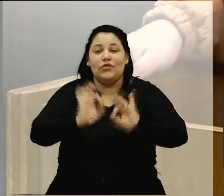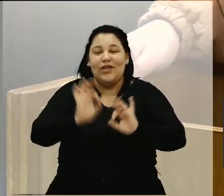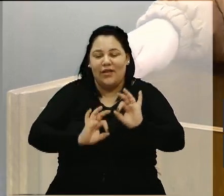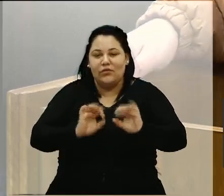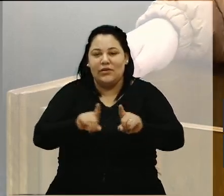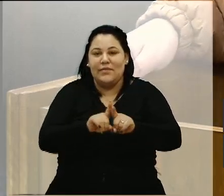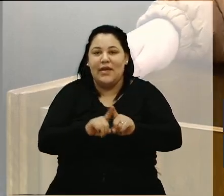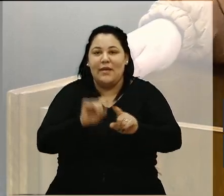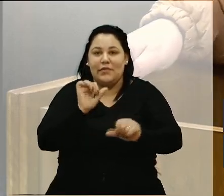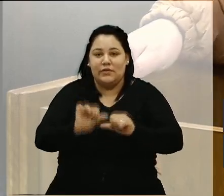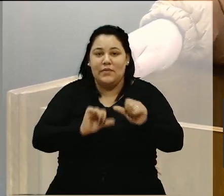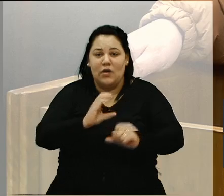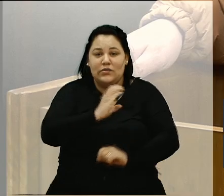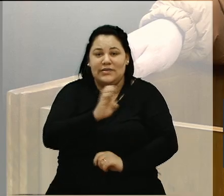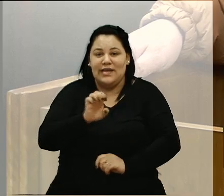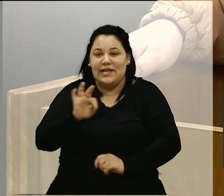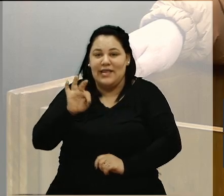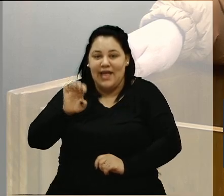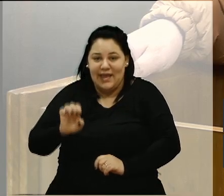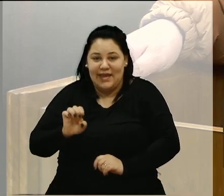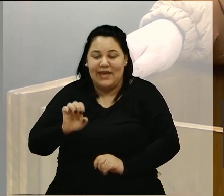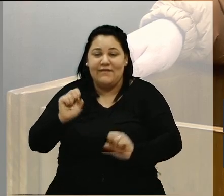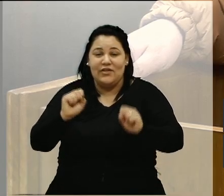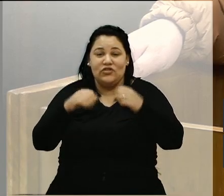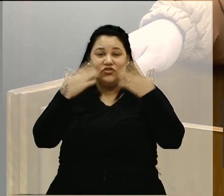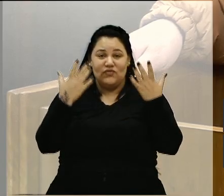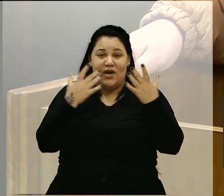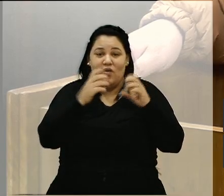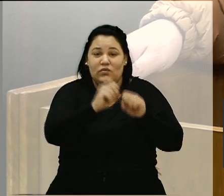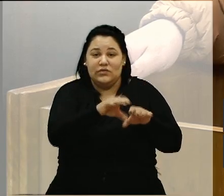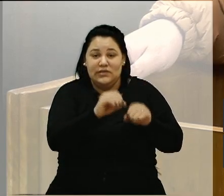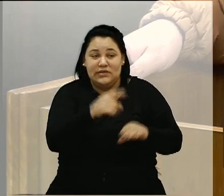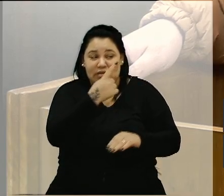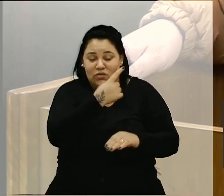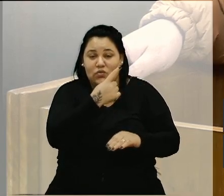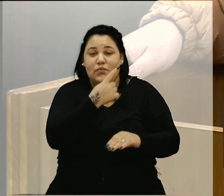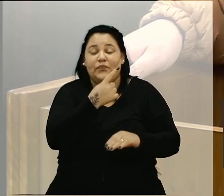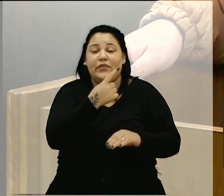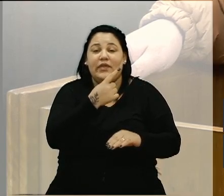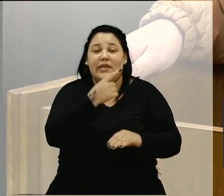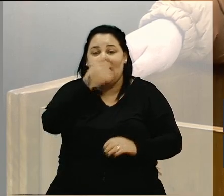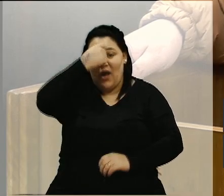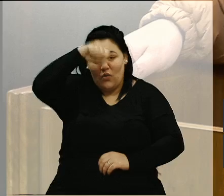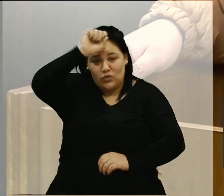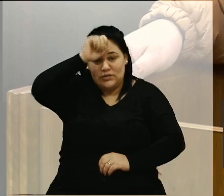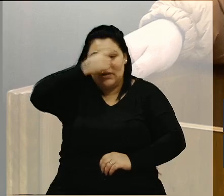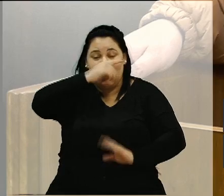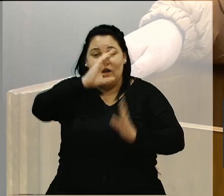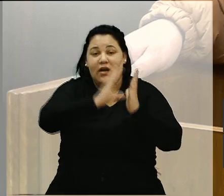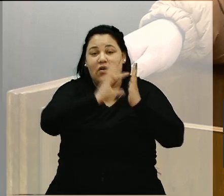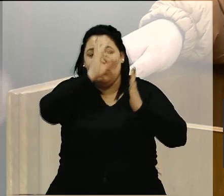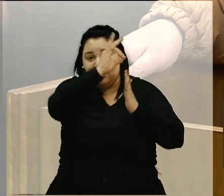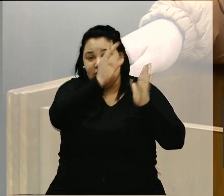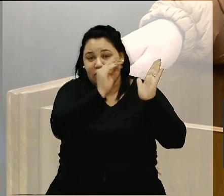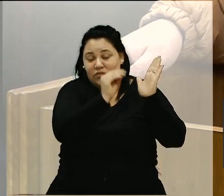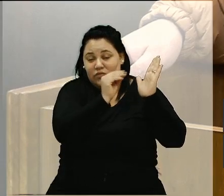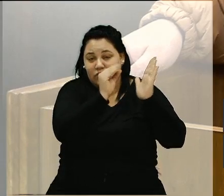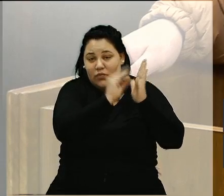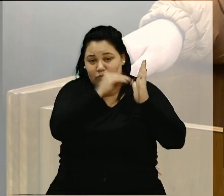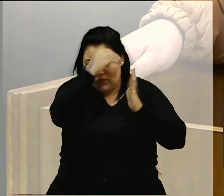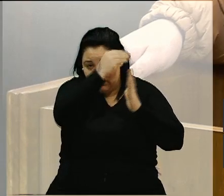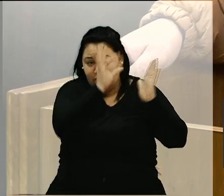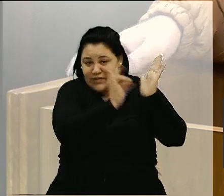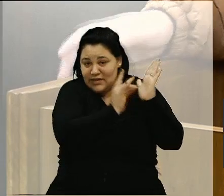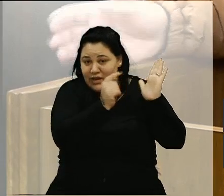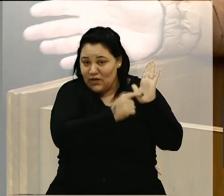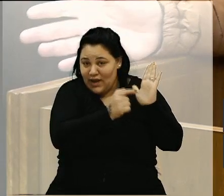o CETEC Festival, que é do ensino médio lá da UX, no calendário oficial de eventos do município de Caxias do Sul. Poucas